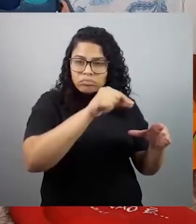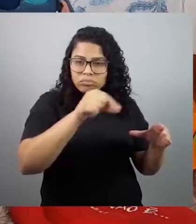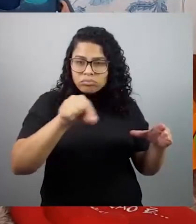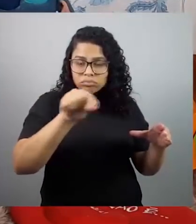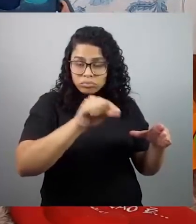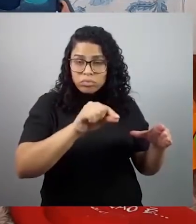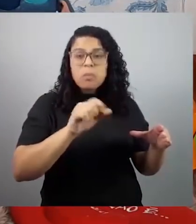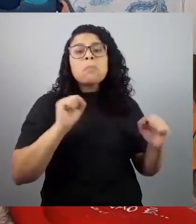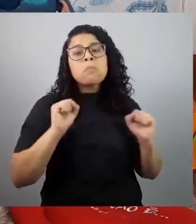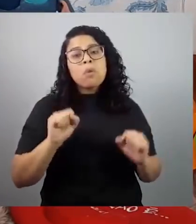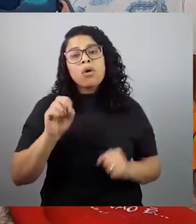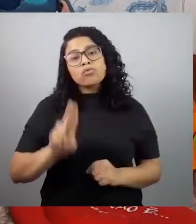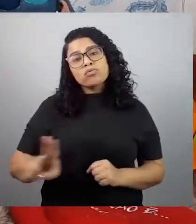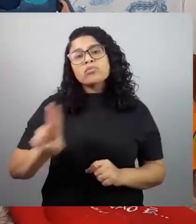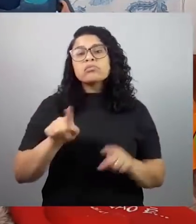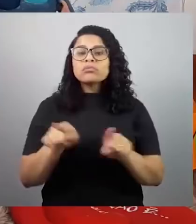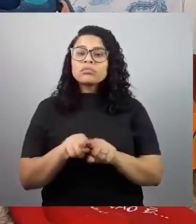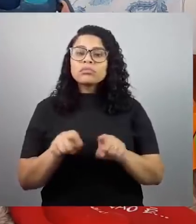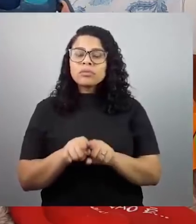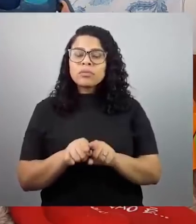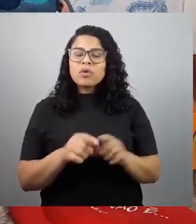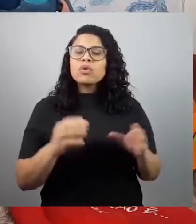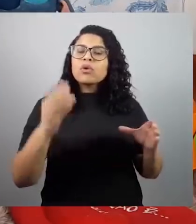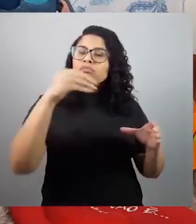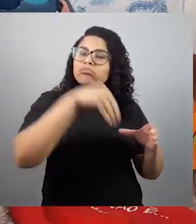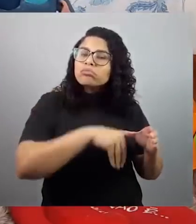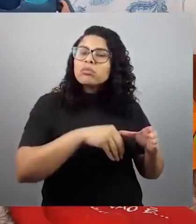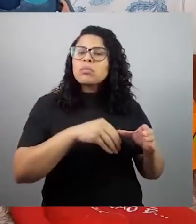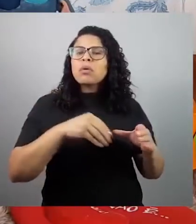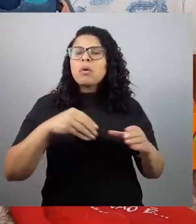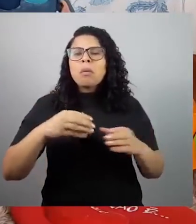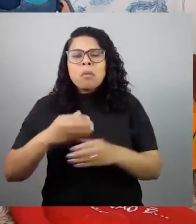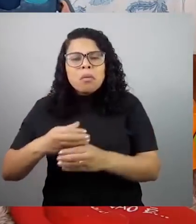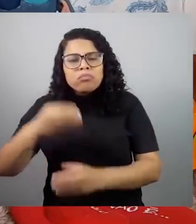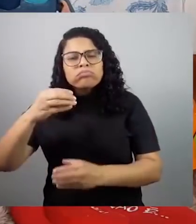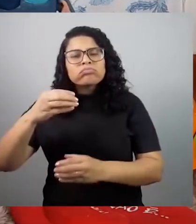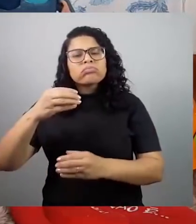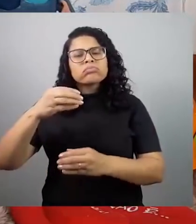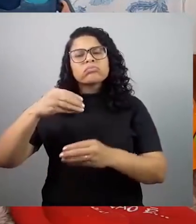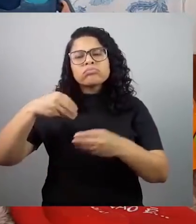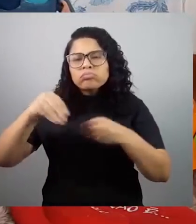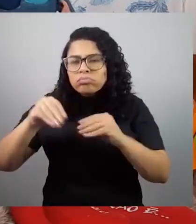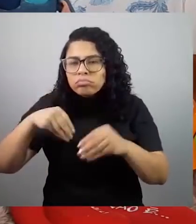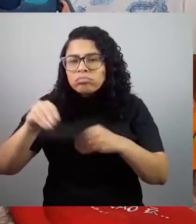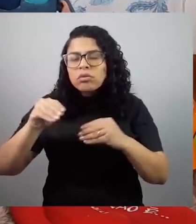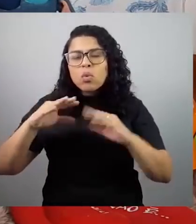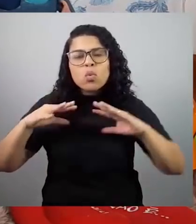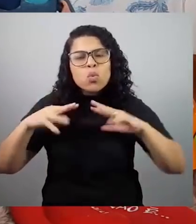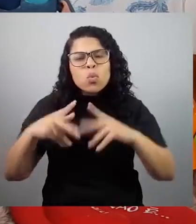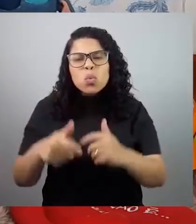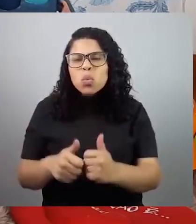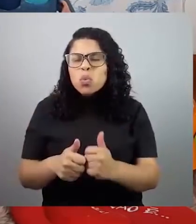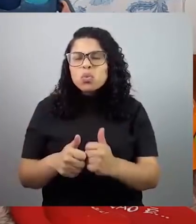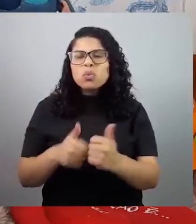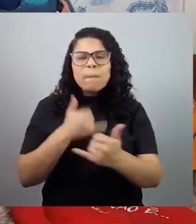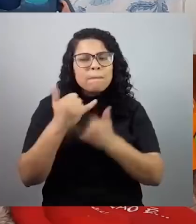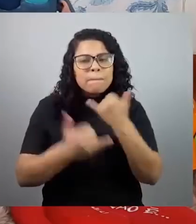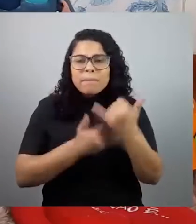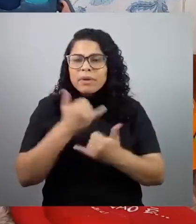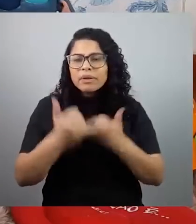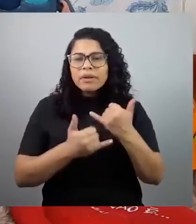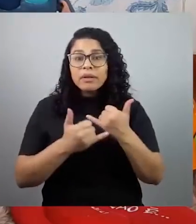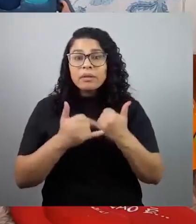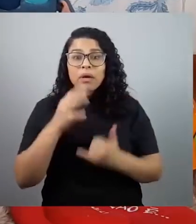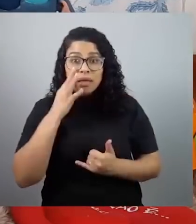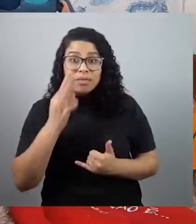gente? E coloquei, ó, todos os brinquedos, os potes, garrafas, tudo que vocês acham que vão chamar a atenção deles.